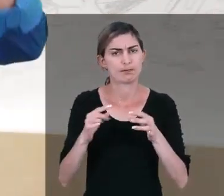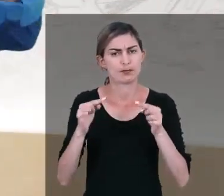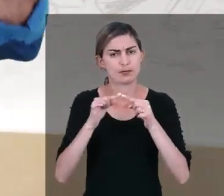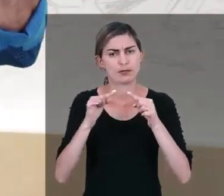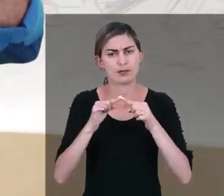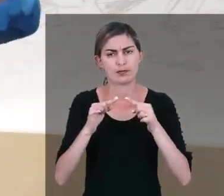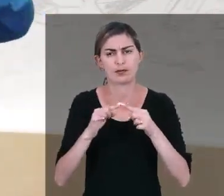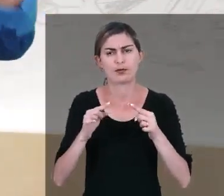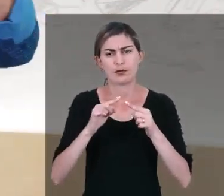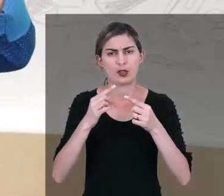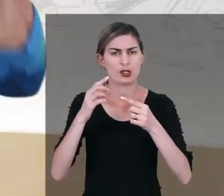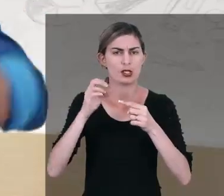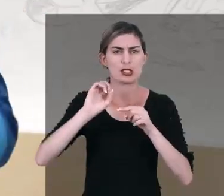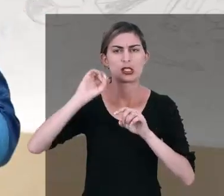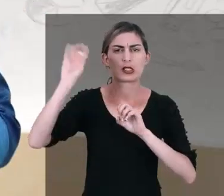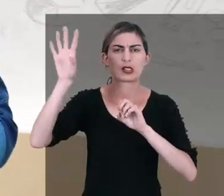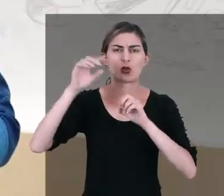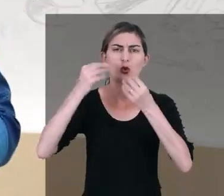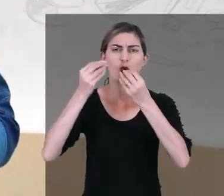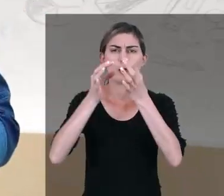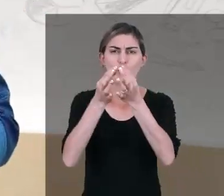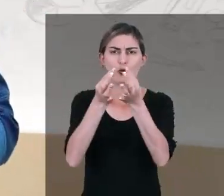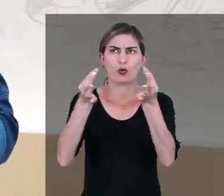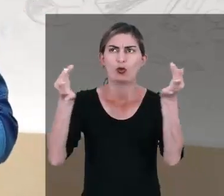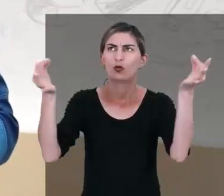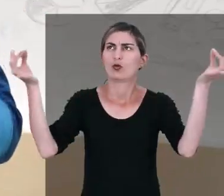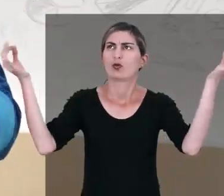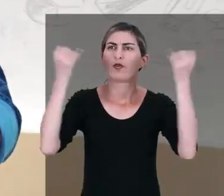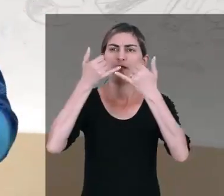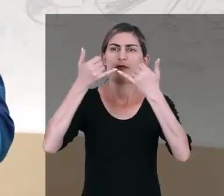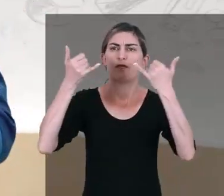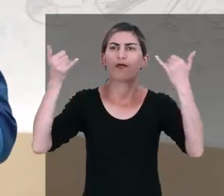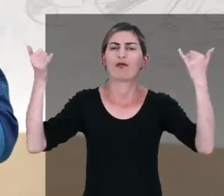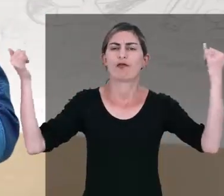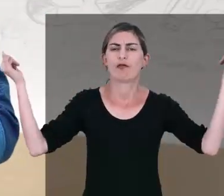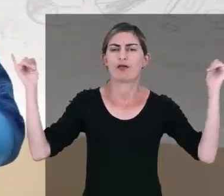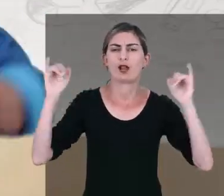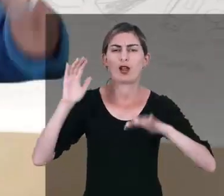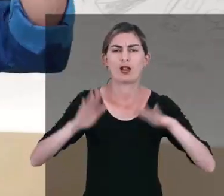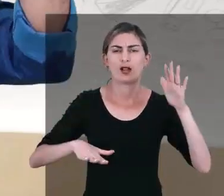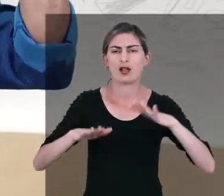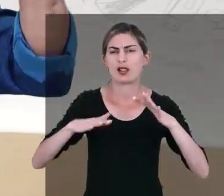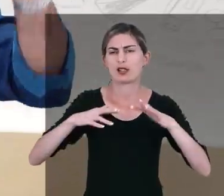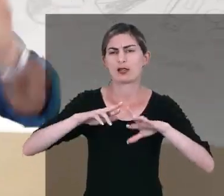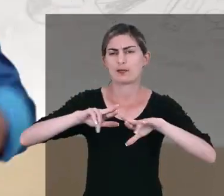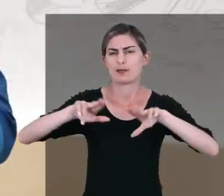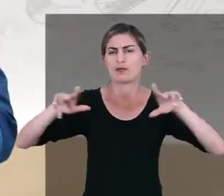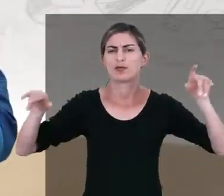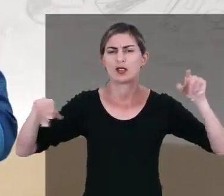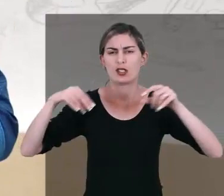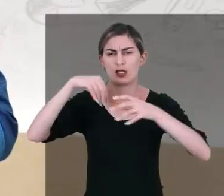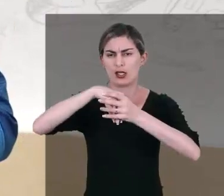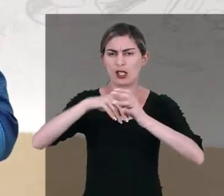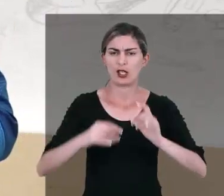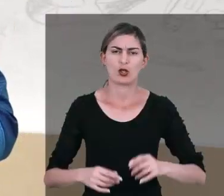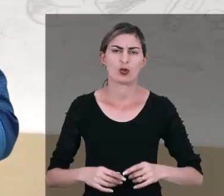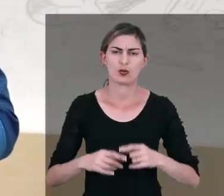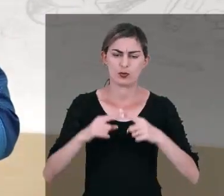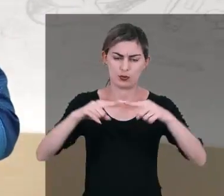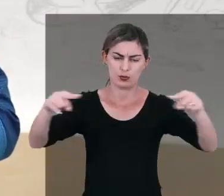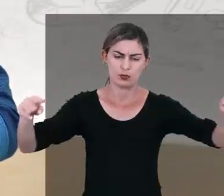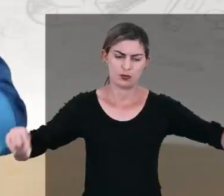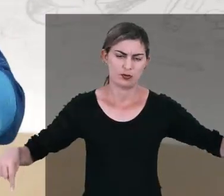compatibilizar essa saída dessa fiação toda, né, que às vezes atinge várias centenas de metros dentro de uma